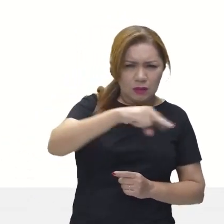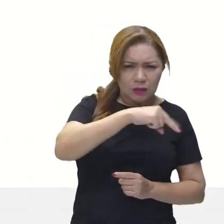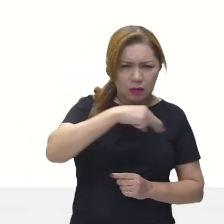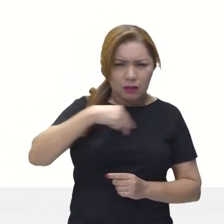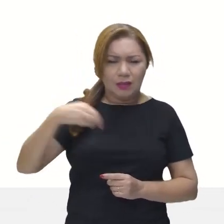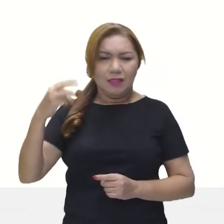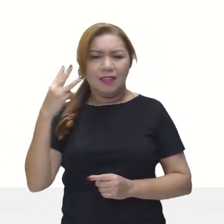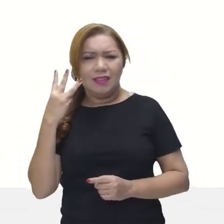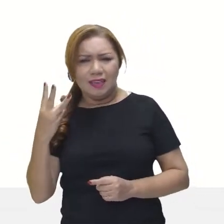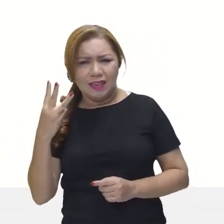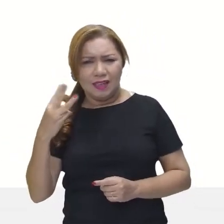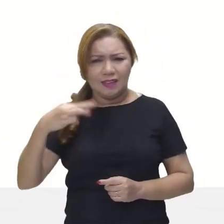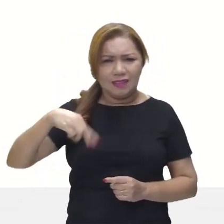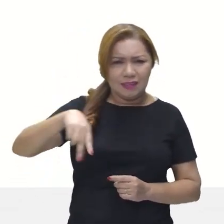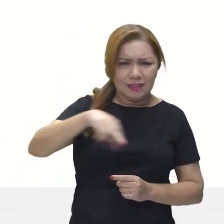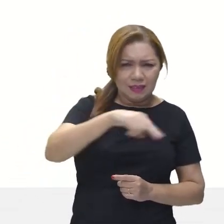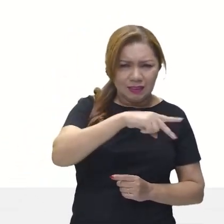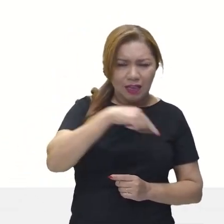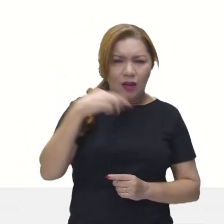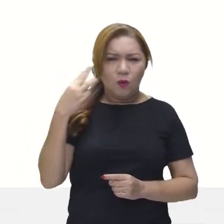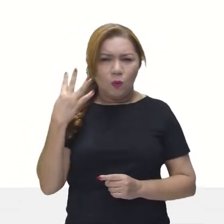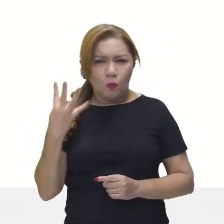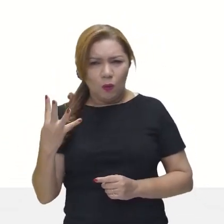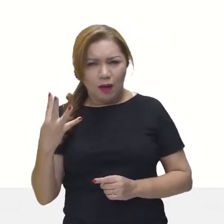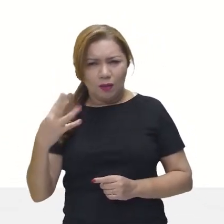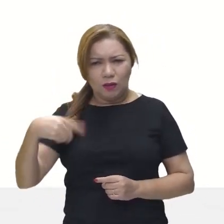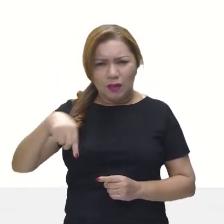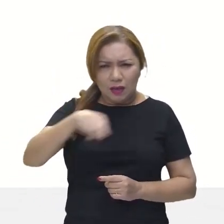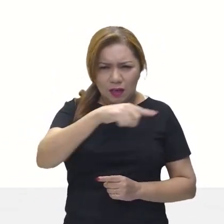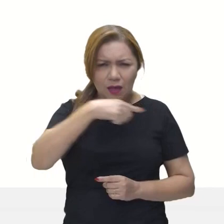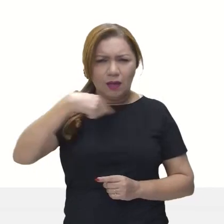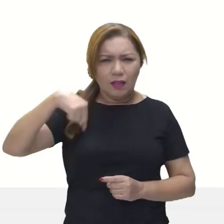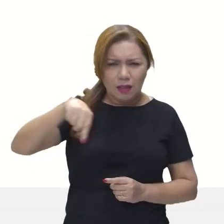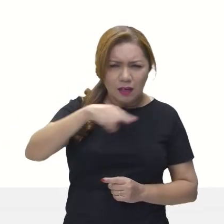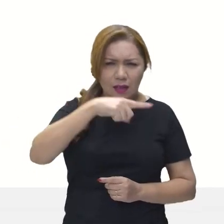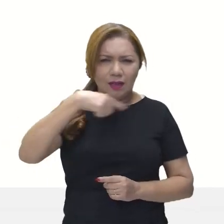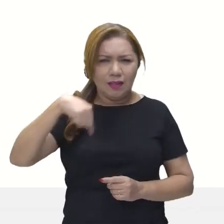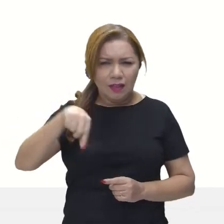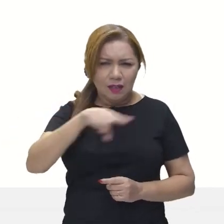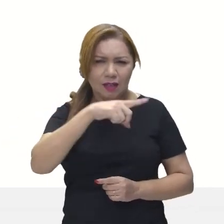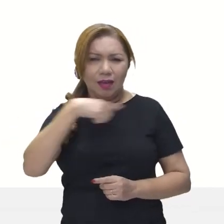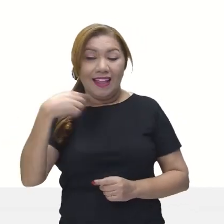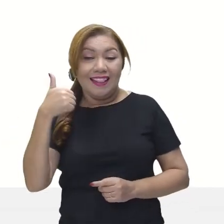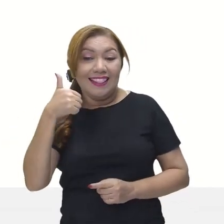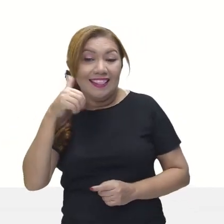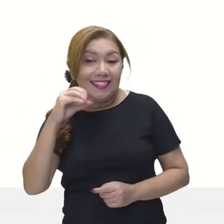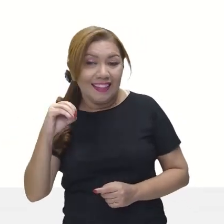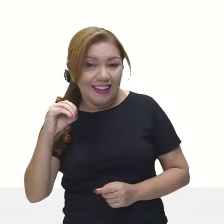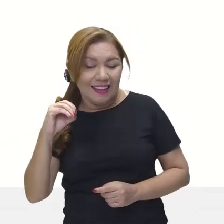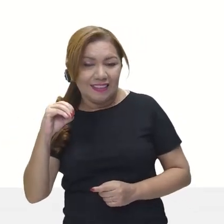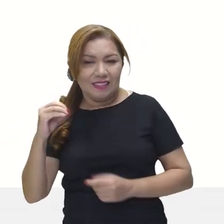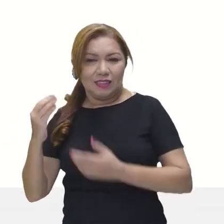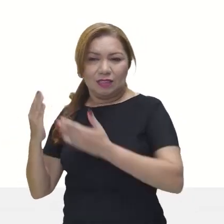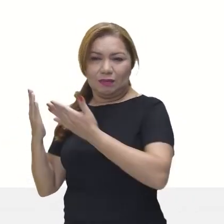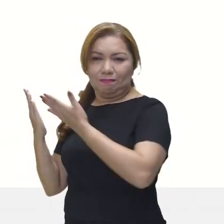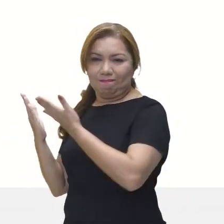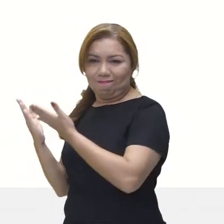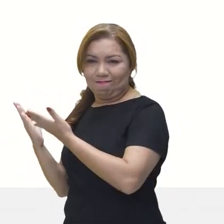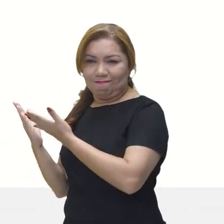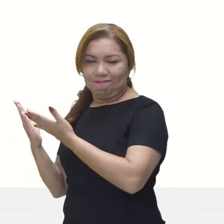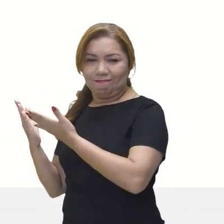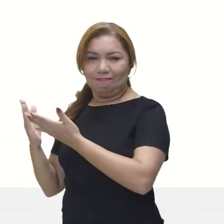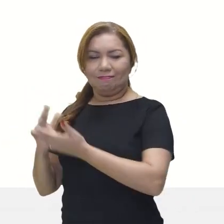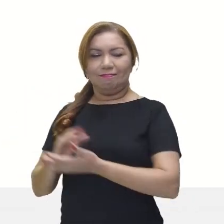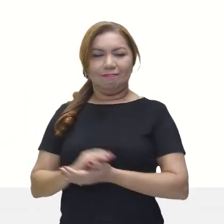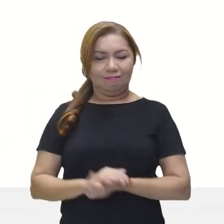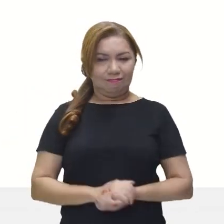10 voltas, pega aqui 10 voltas, professora, dá 10 voltas, são 10 voltas